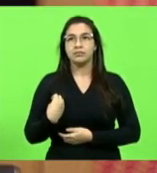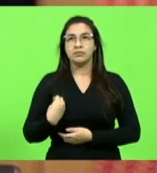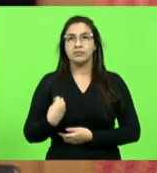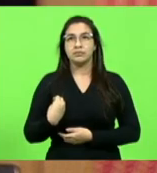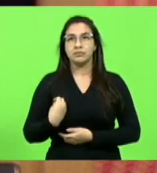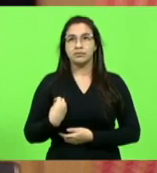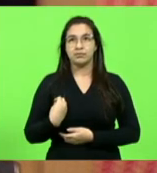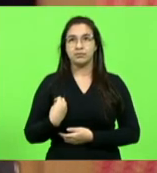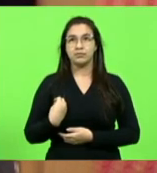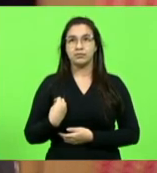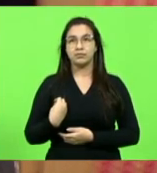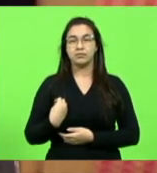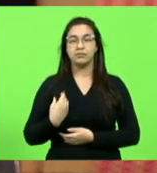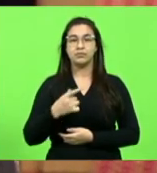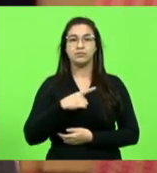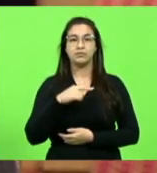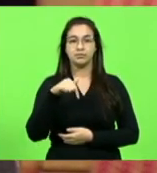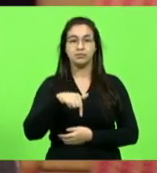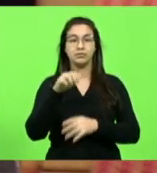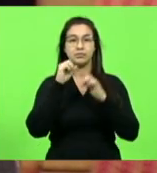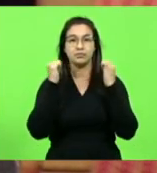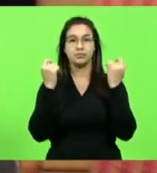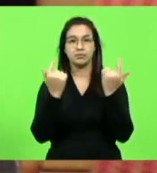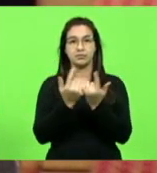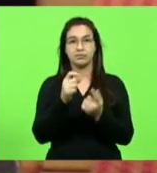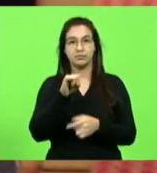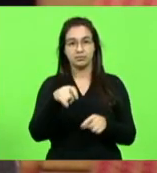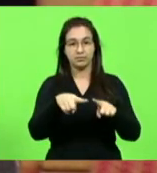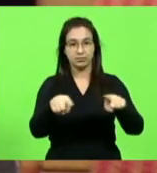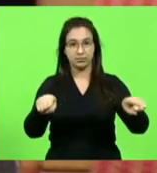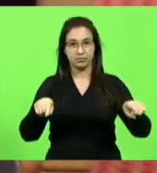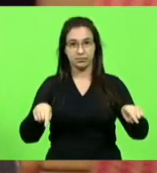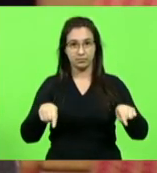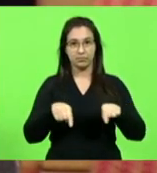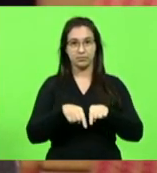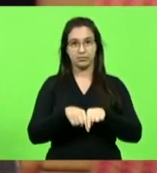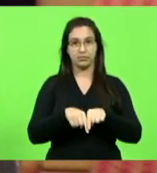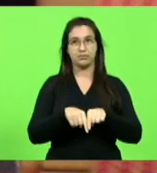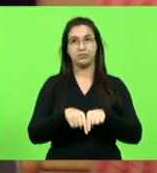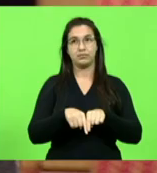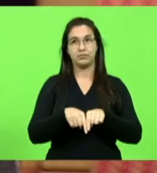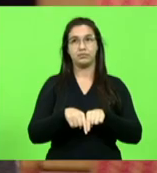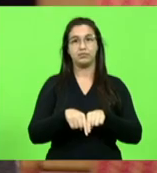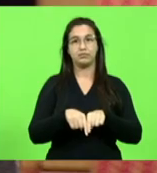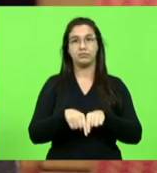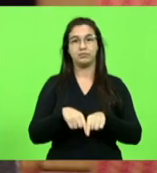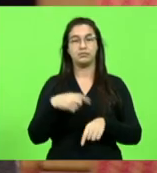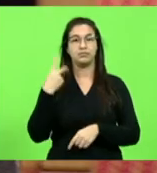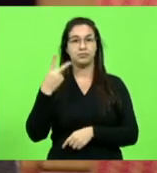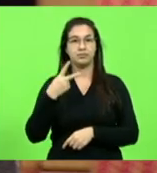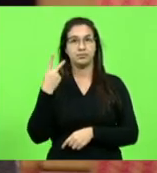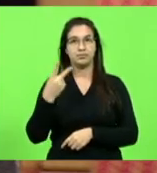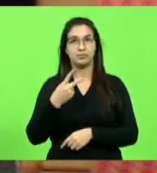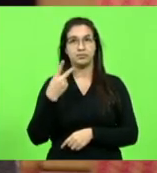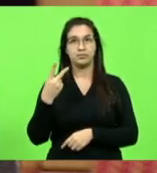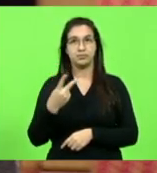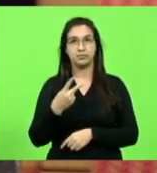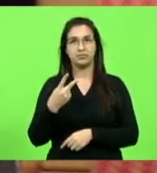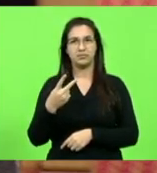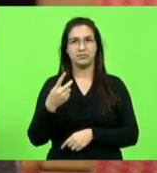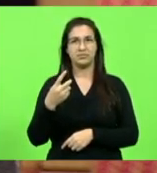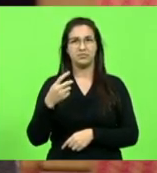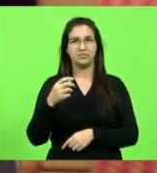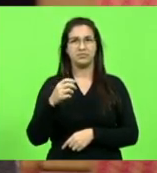que estão aqui na Assembleia, estiveram no gabinete, o vereador Ardoli Leman de Souza,